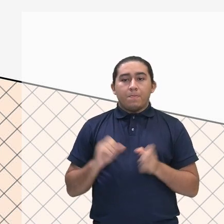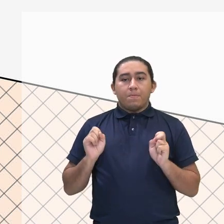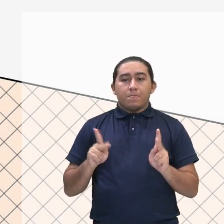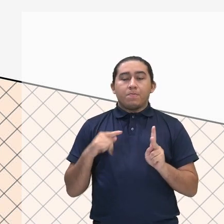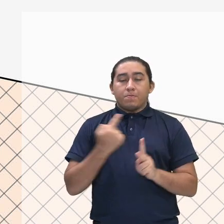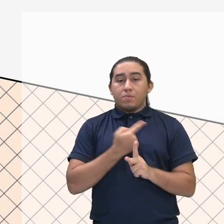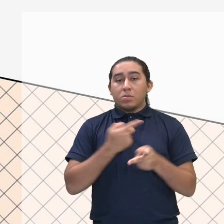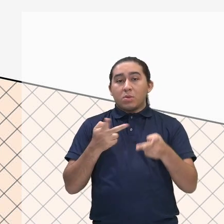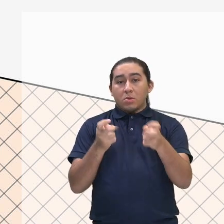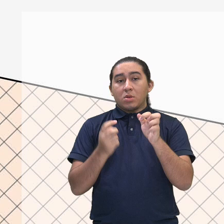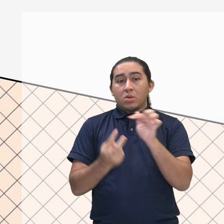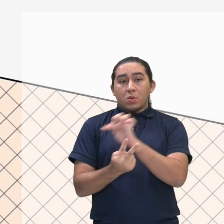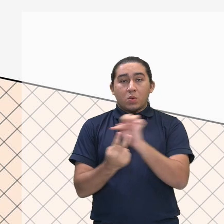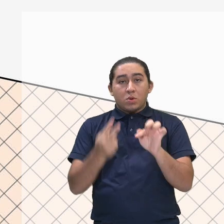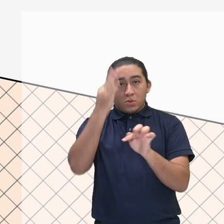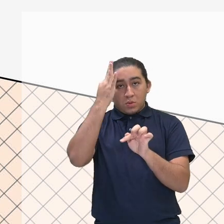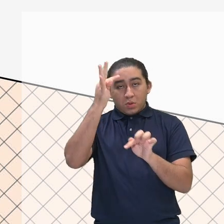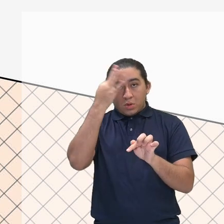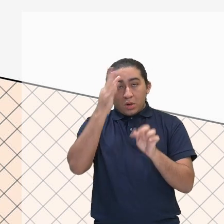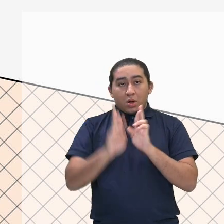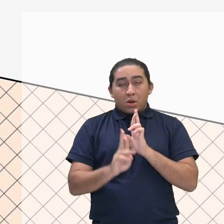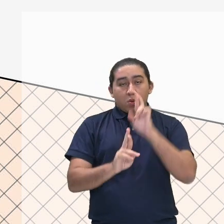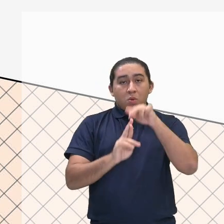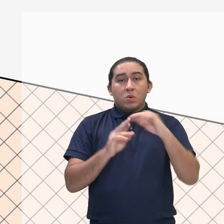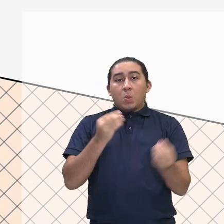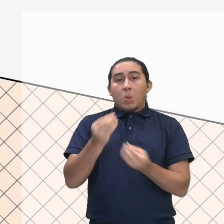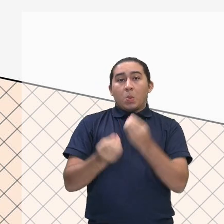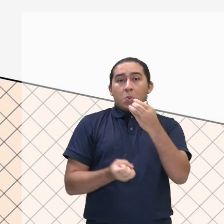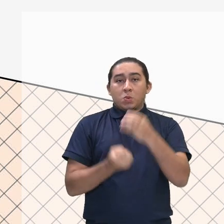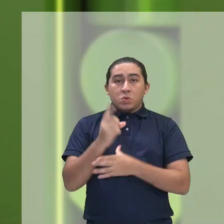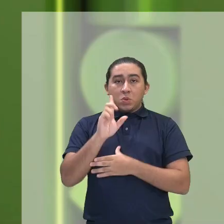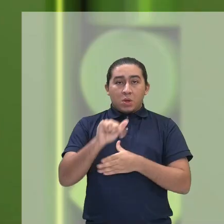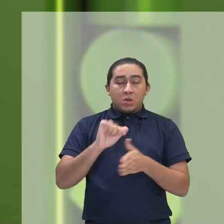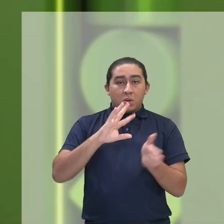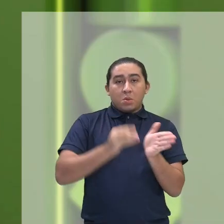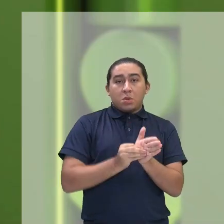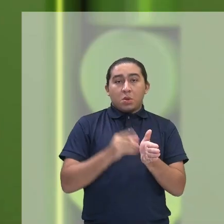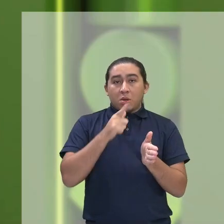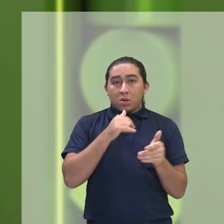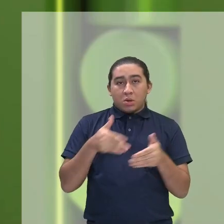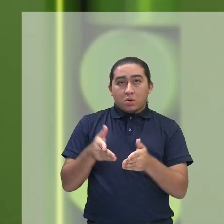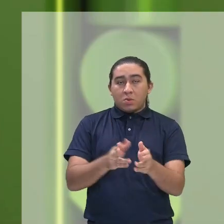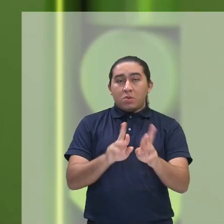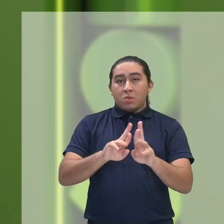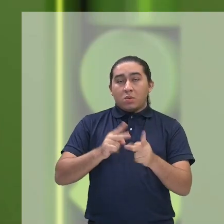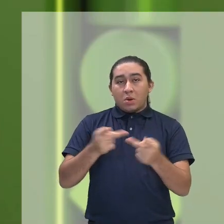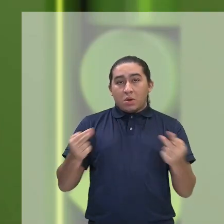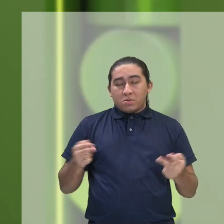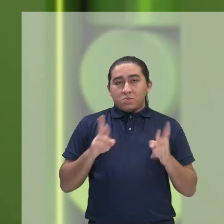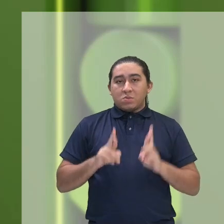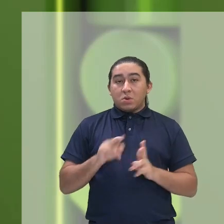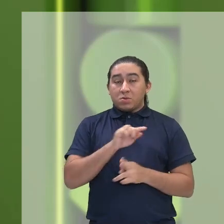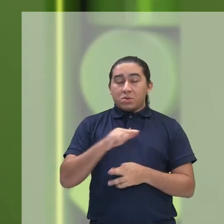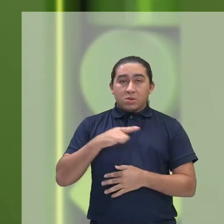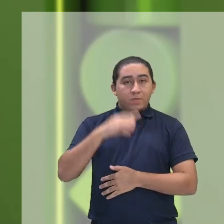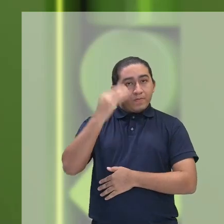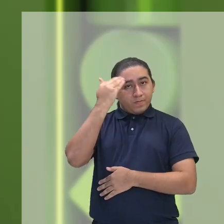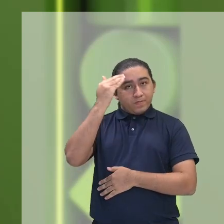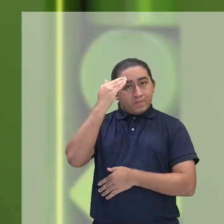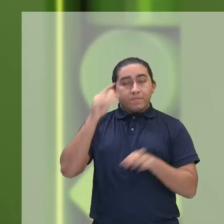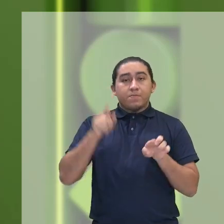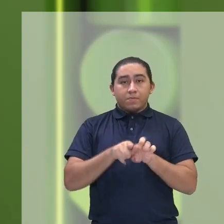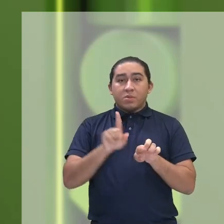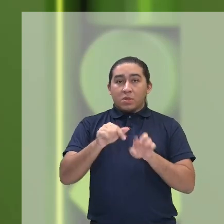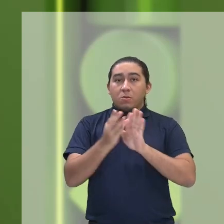existem duas teorias relacionadas à formação da bacia amazônica, tá? Então, espero que vocês tenham compreendido